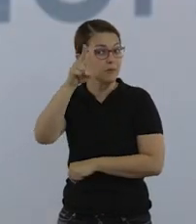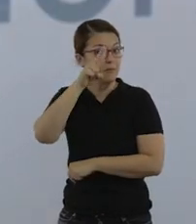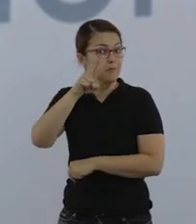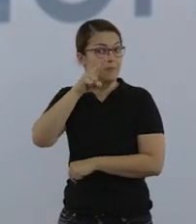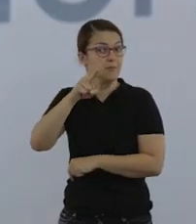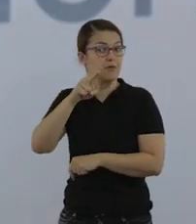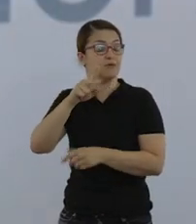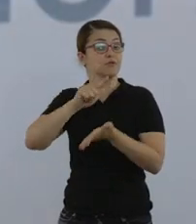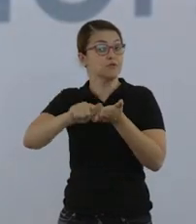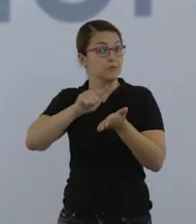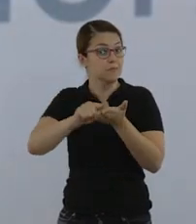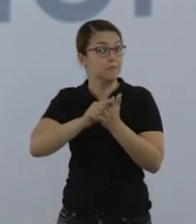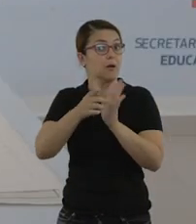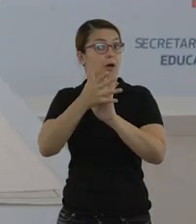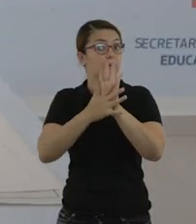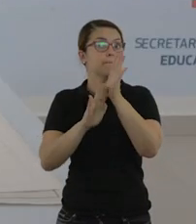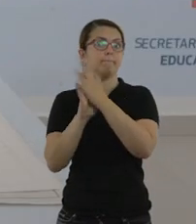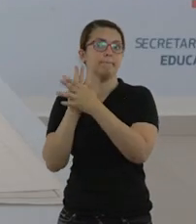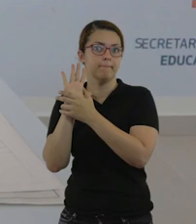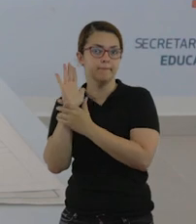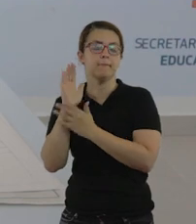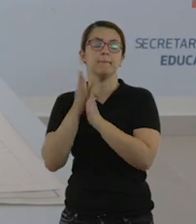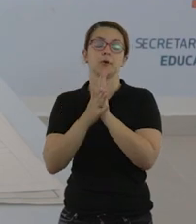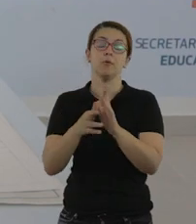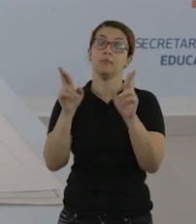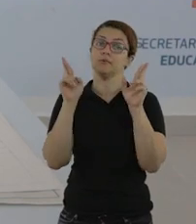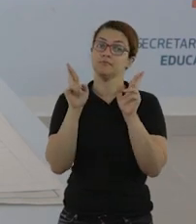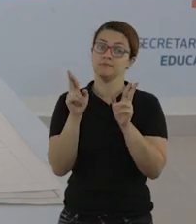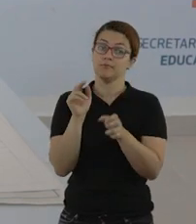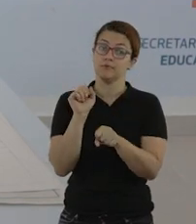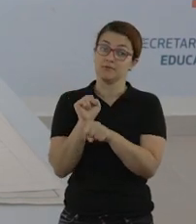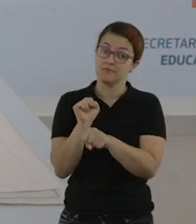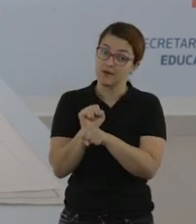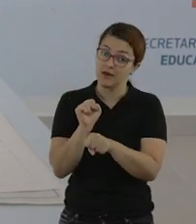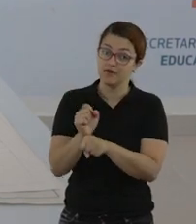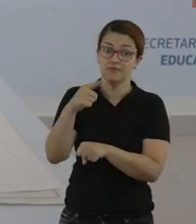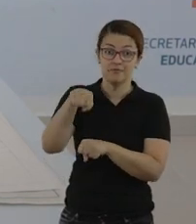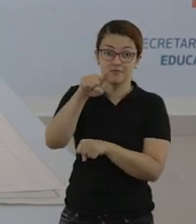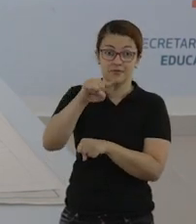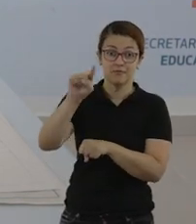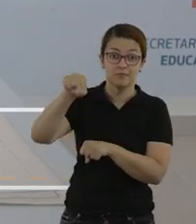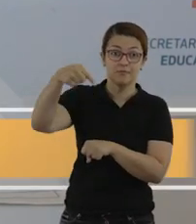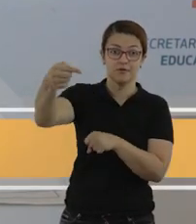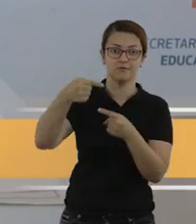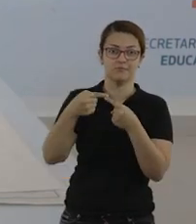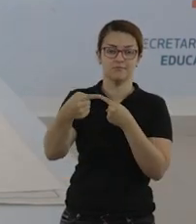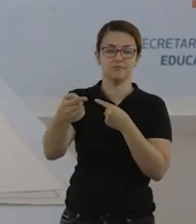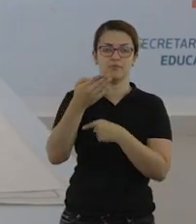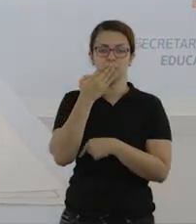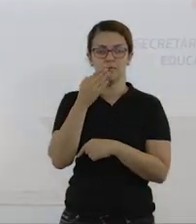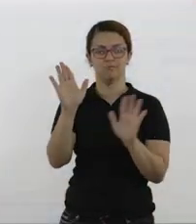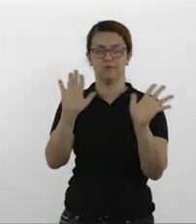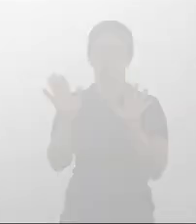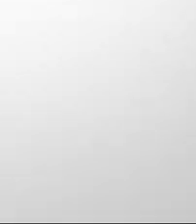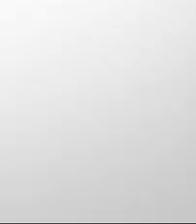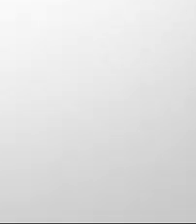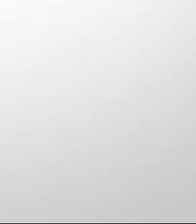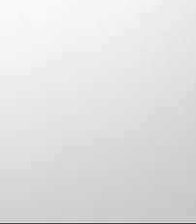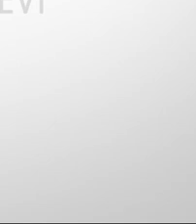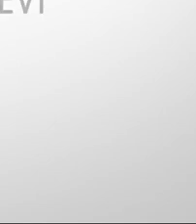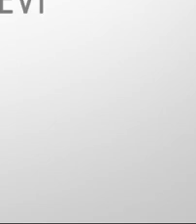mãozinhas, tá? E olha só, eu espero vocês na próxima semana. Tchau, tchau!